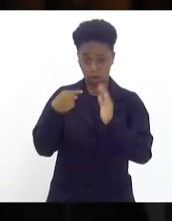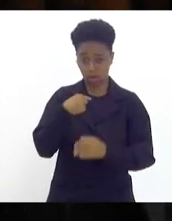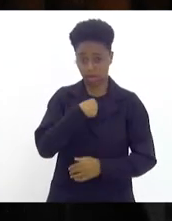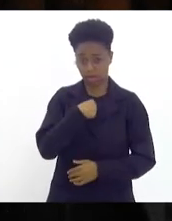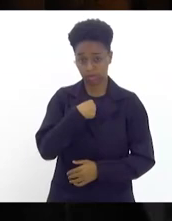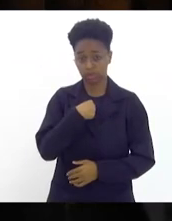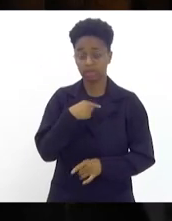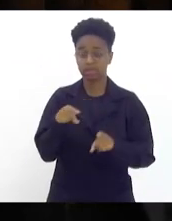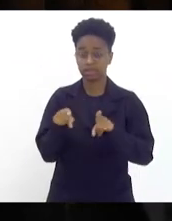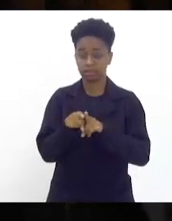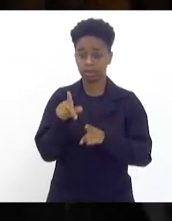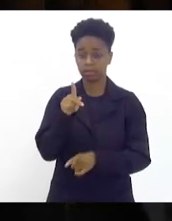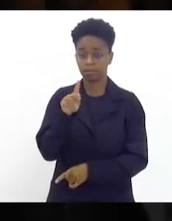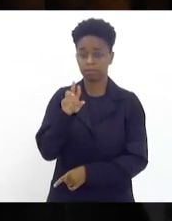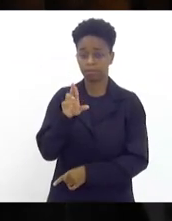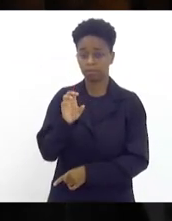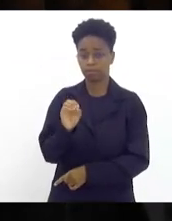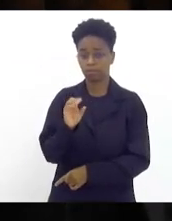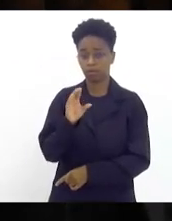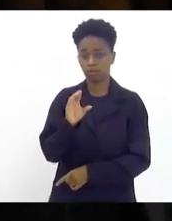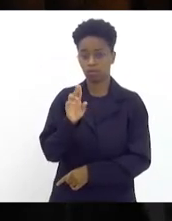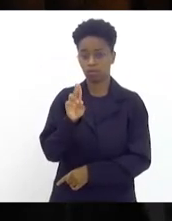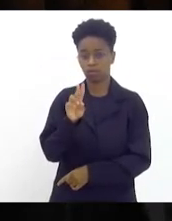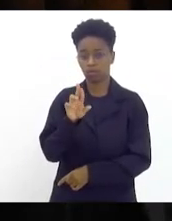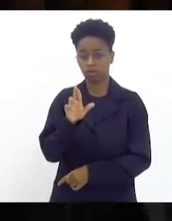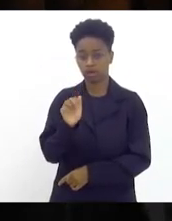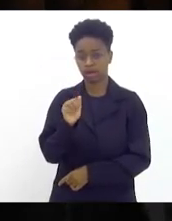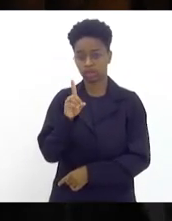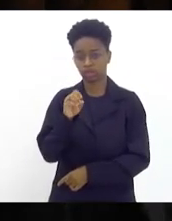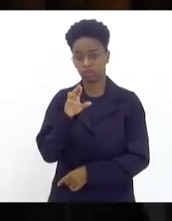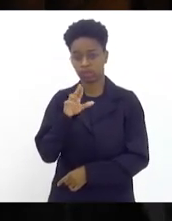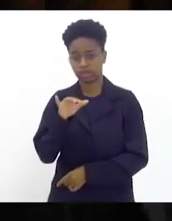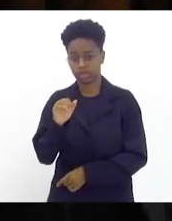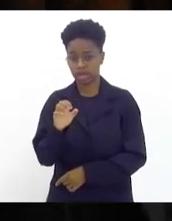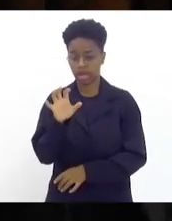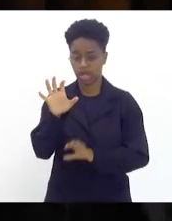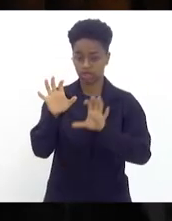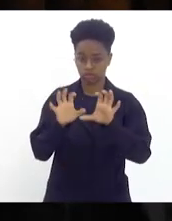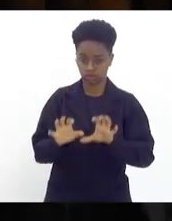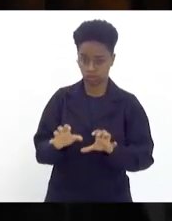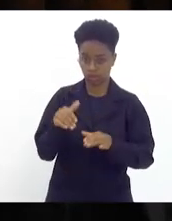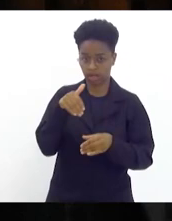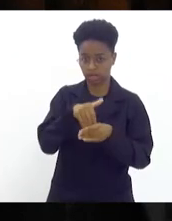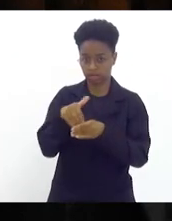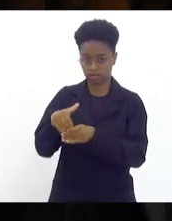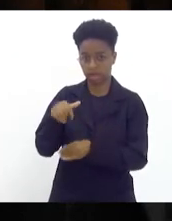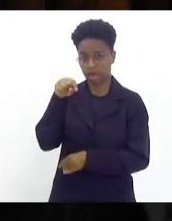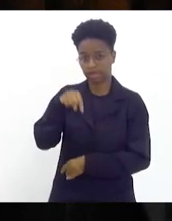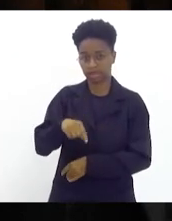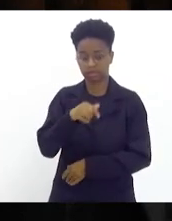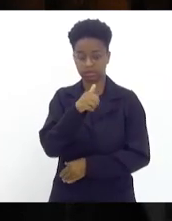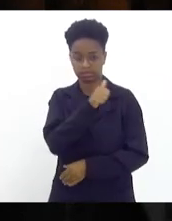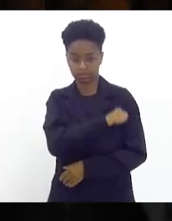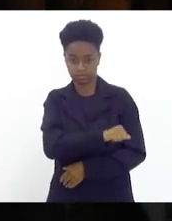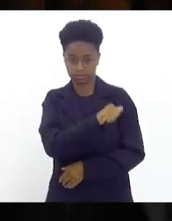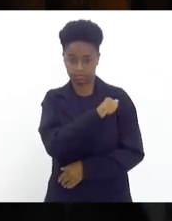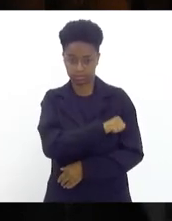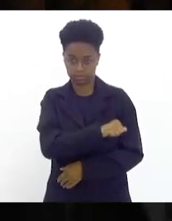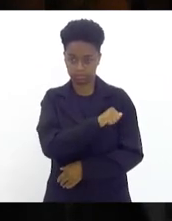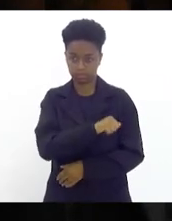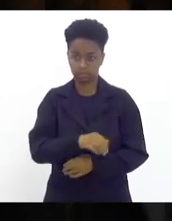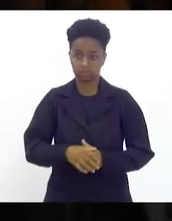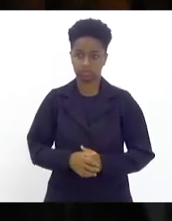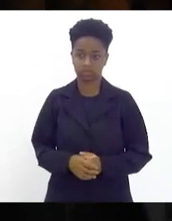Procuradoria Regional Eleitoral A Procuradoria Regional Eleitoral do Rio de Janeiro por sua Procuradoria